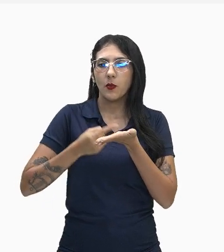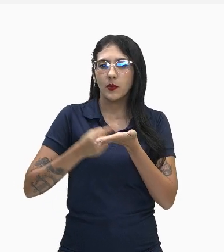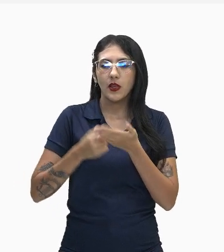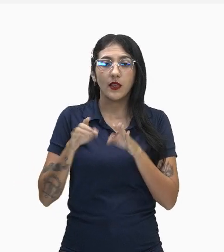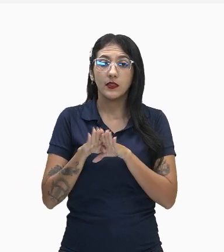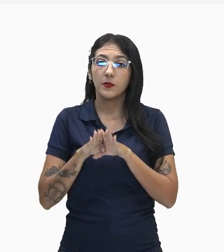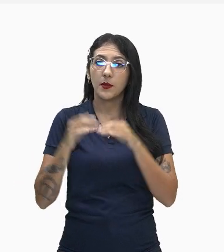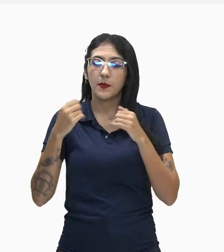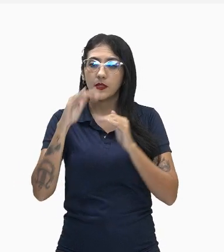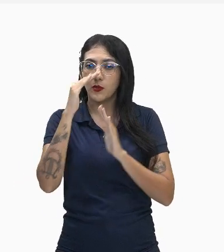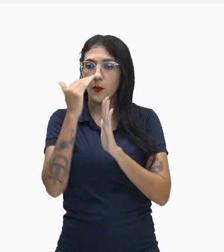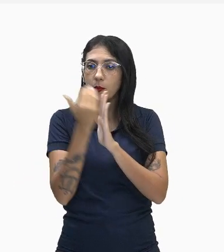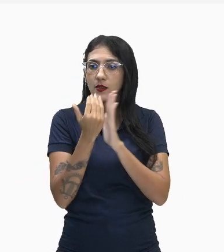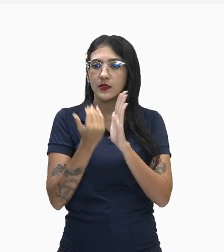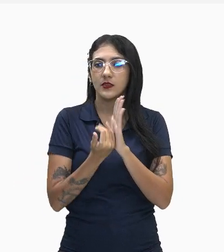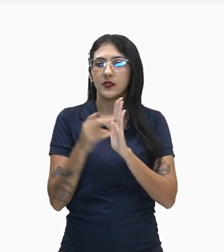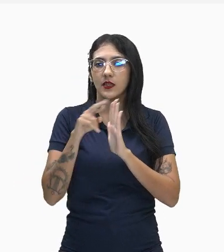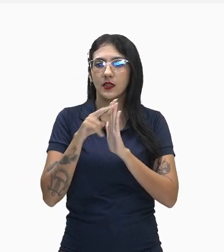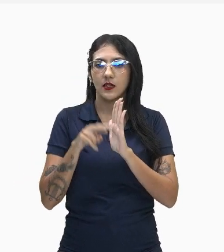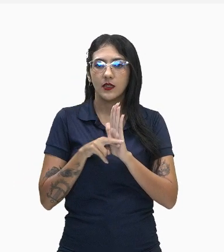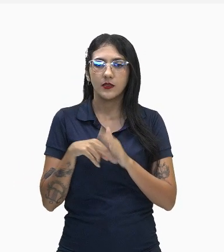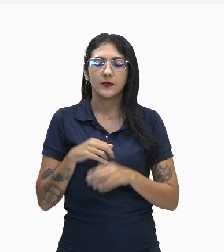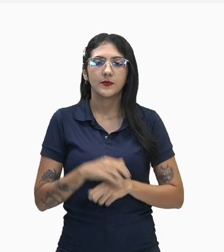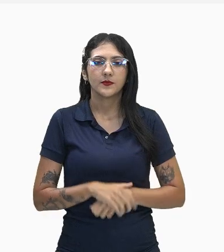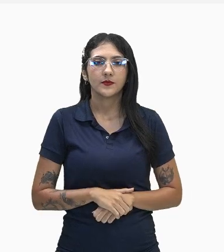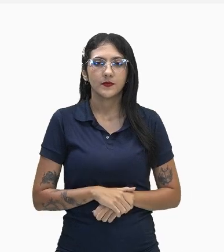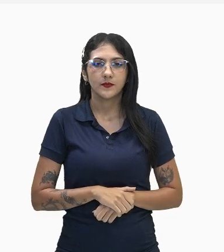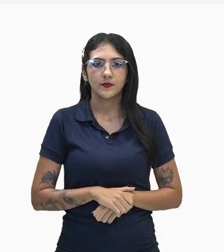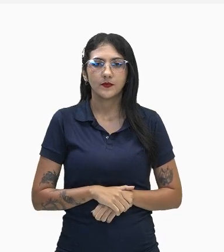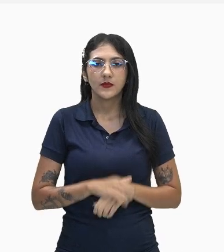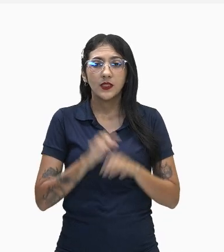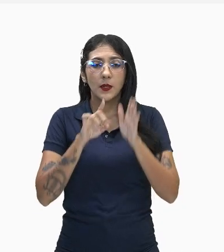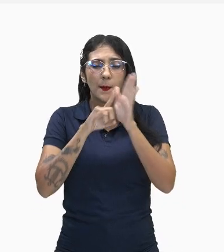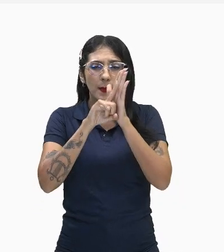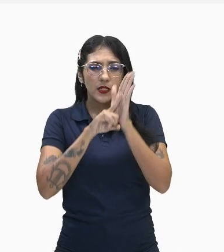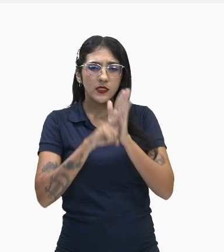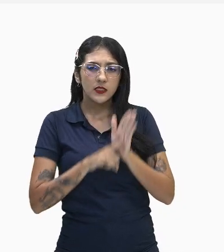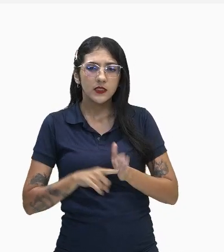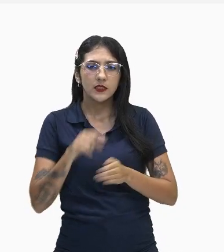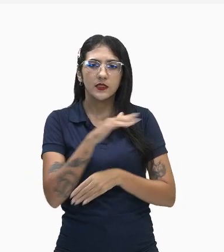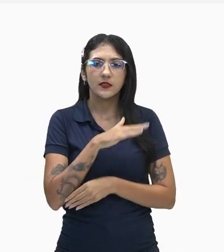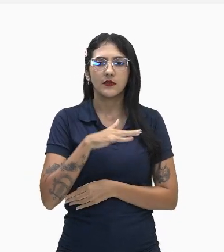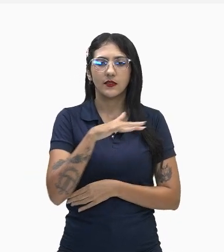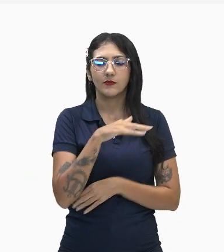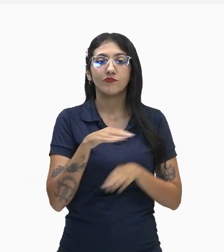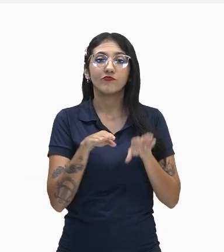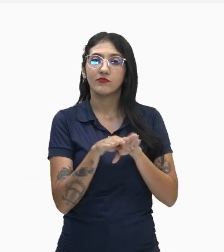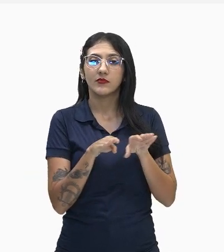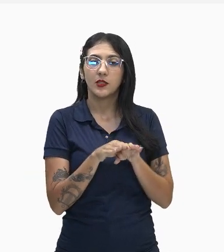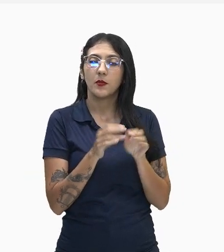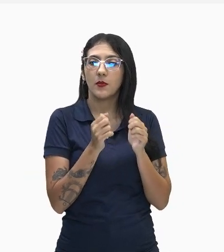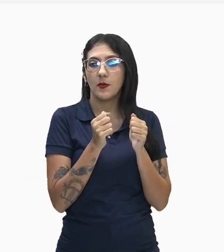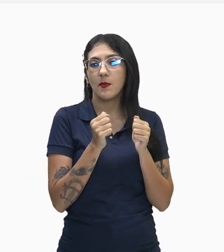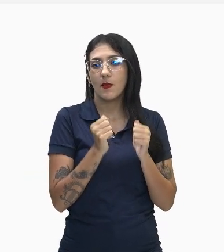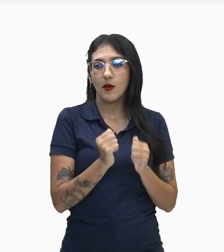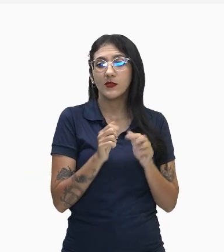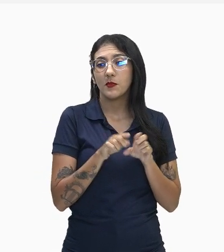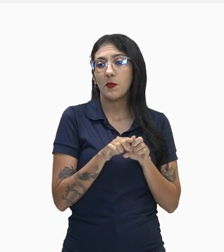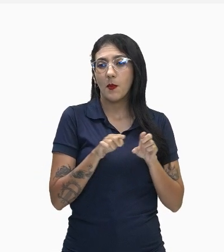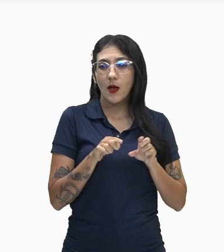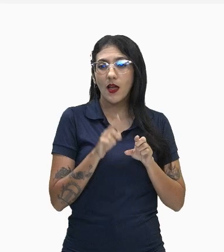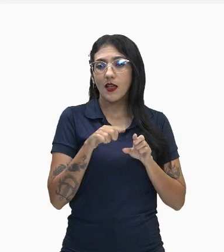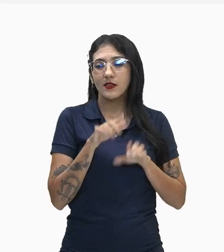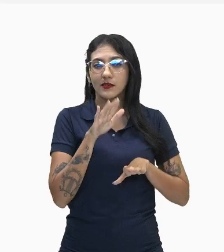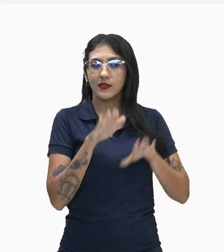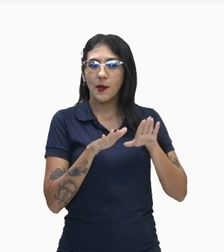específicas. A pesquisa também ela é permitida nessas unidades de proteção integral, dependendo ali